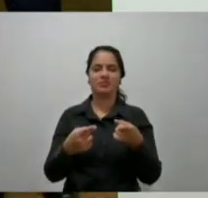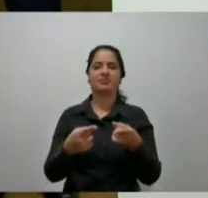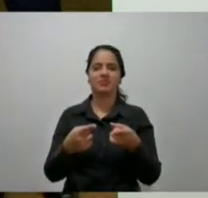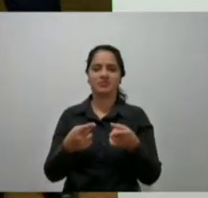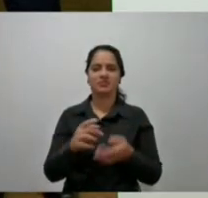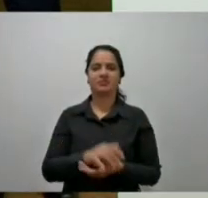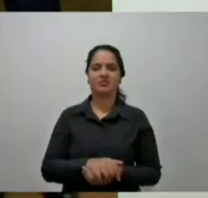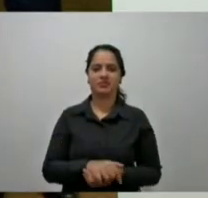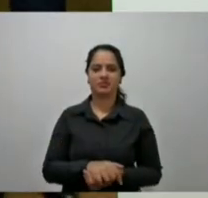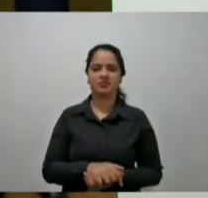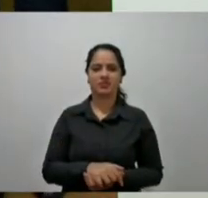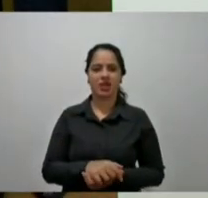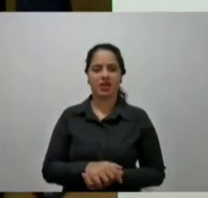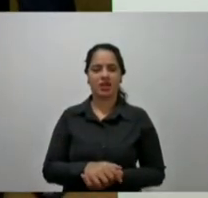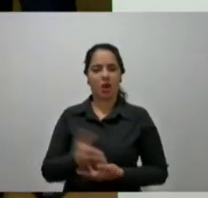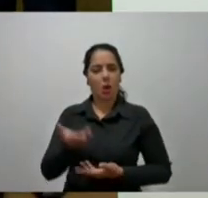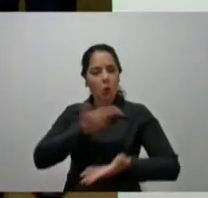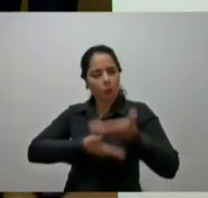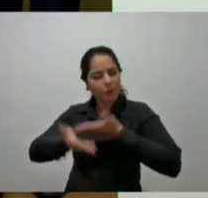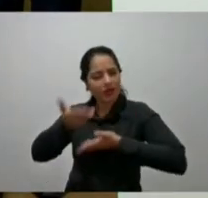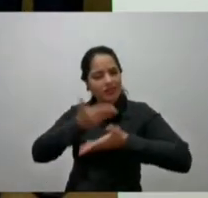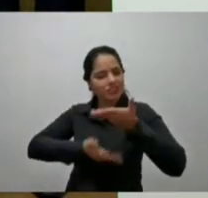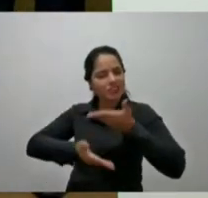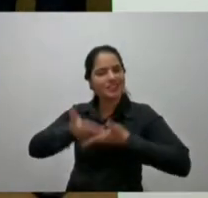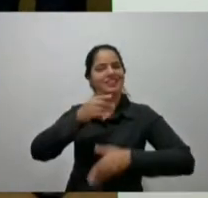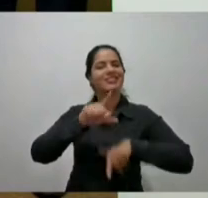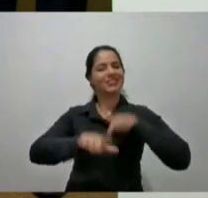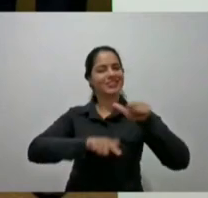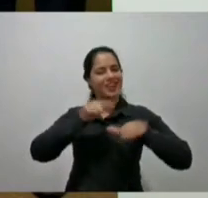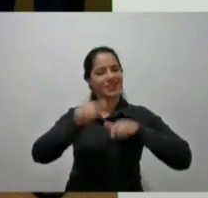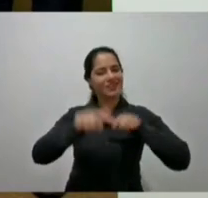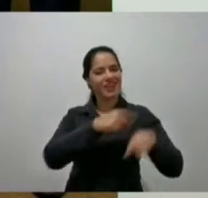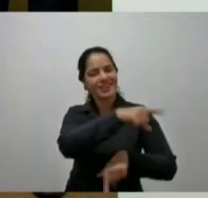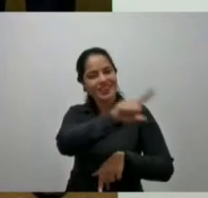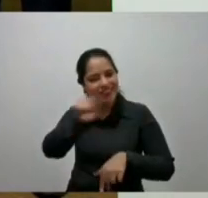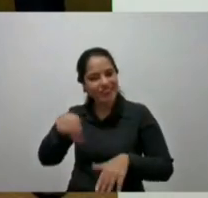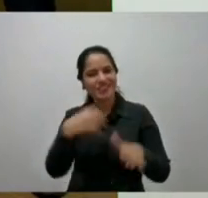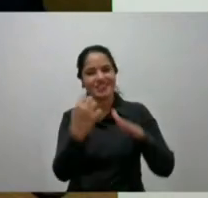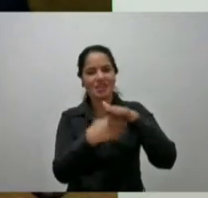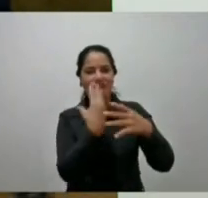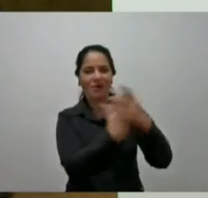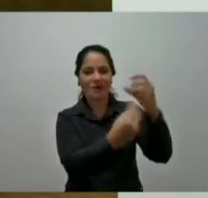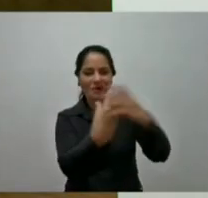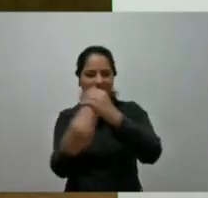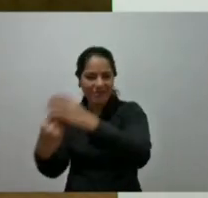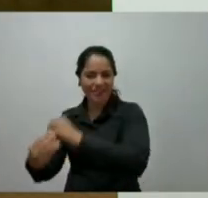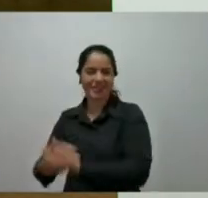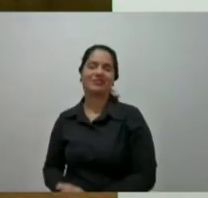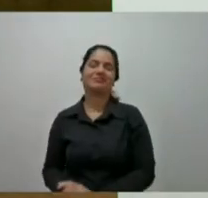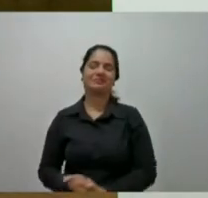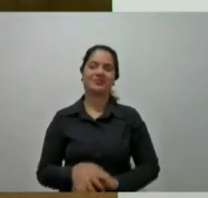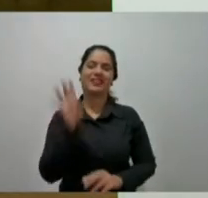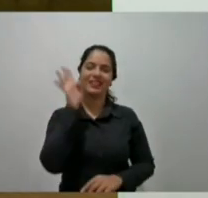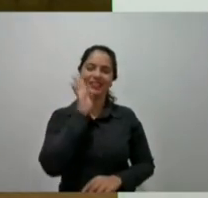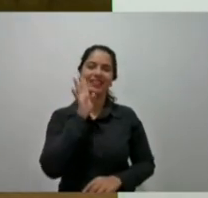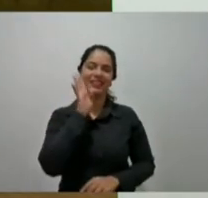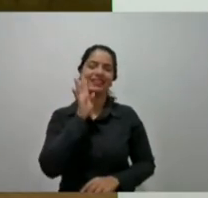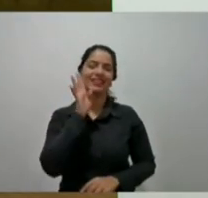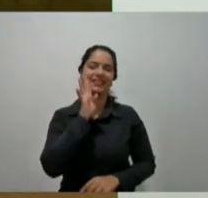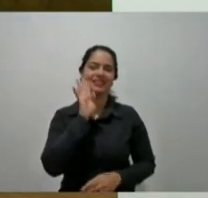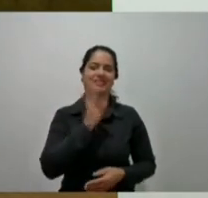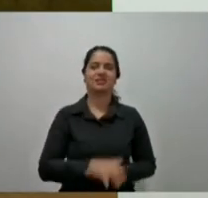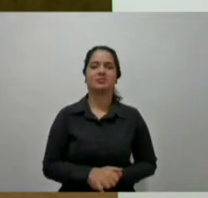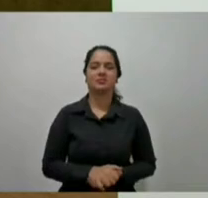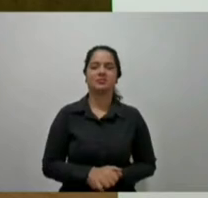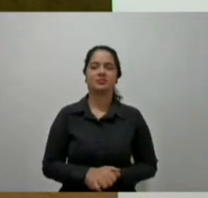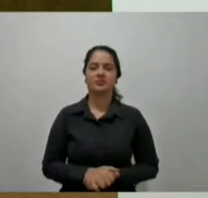um pouco com vocês aí da Apex. Bacana, legal. Bacana. Bom, eu vou aqui aproveitar o Florian